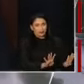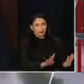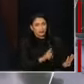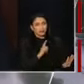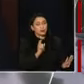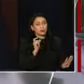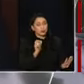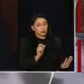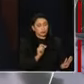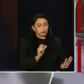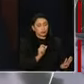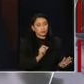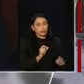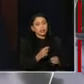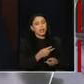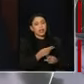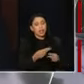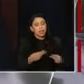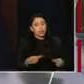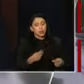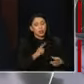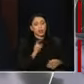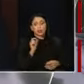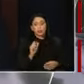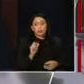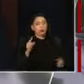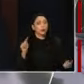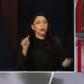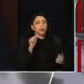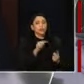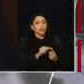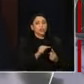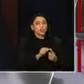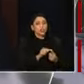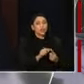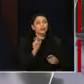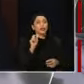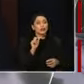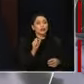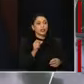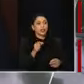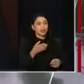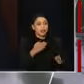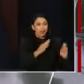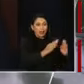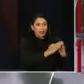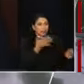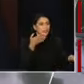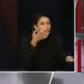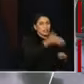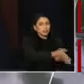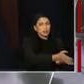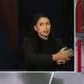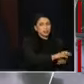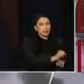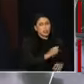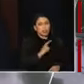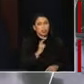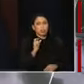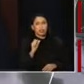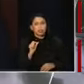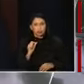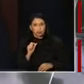a coisa com a finalidade da invasão do domicílio. Em caso, se eventual